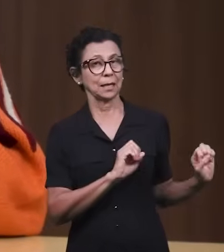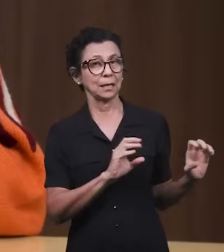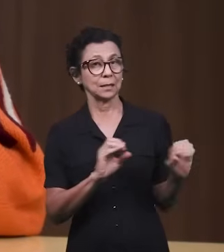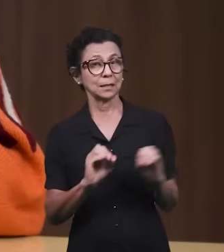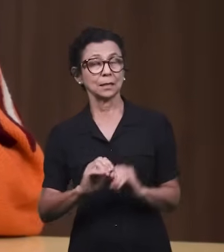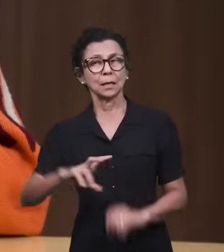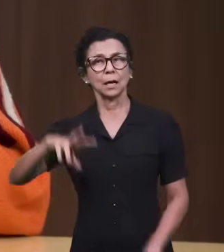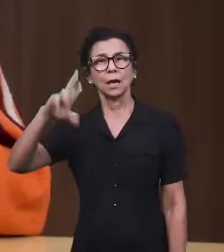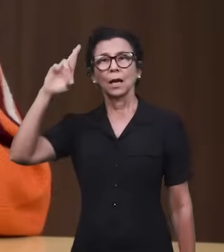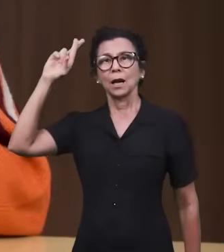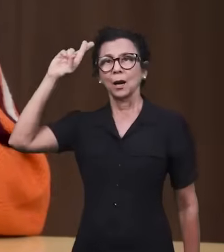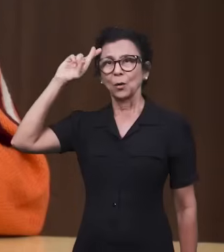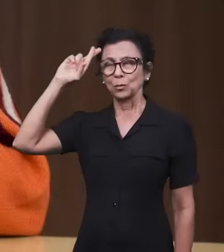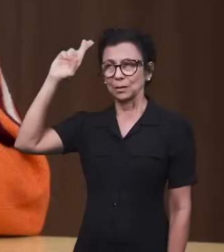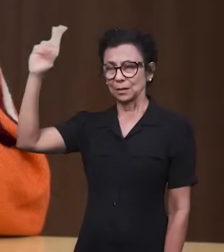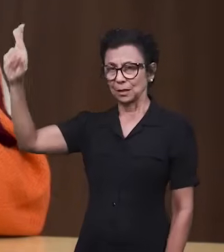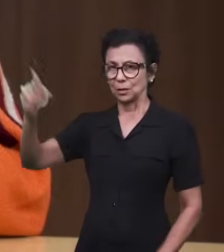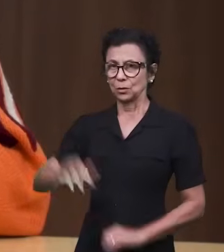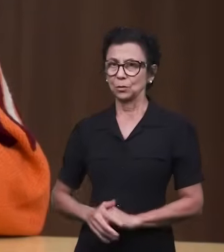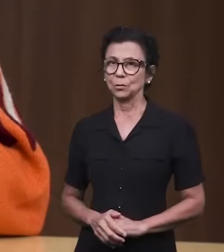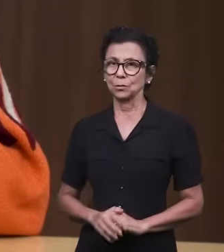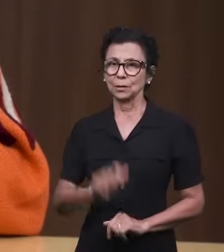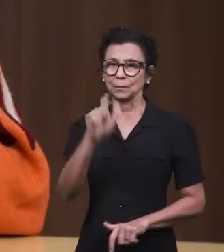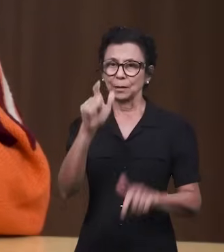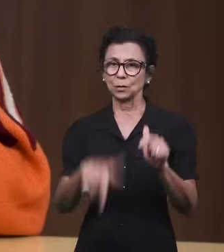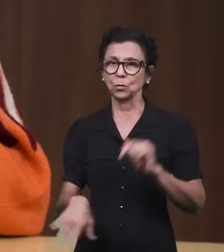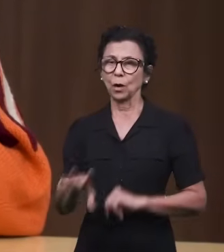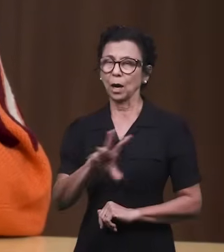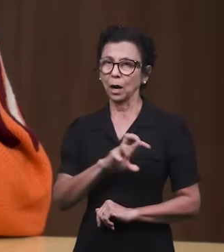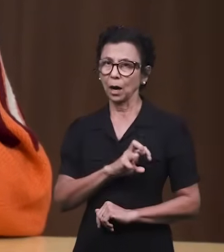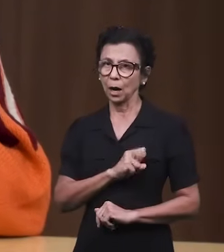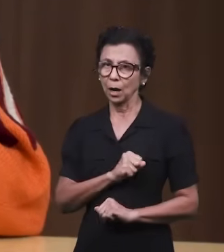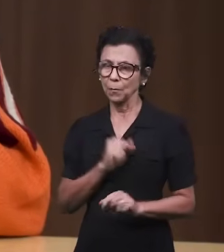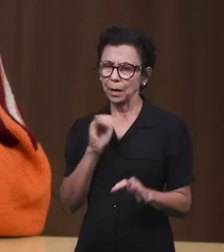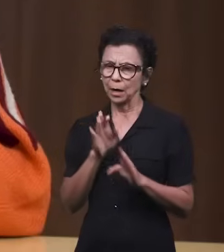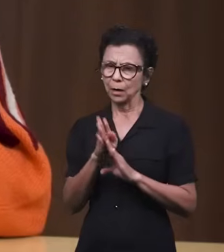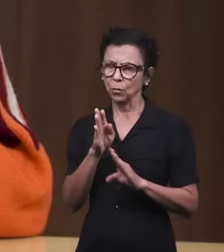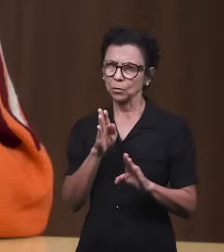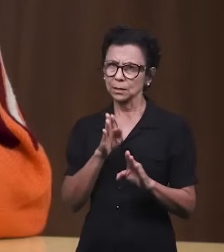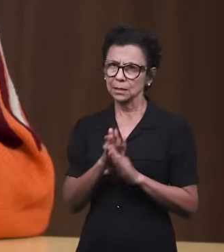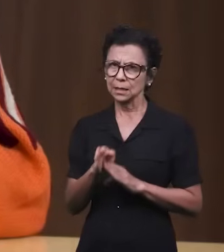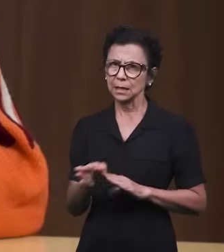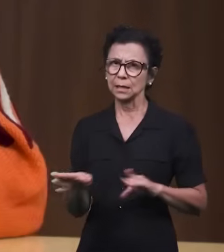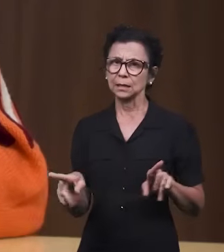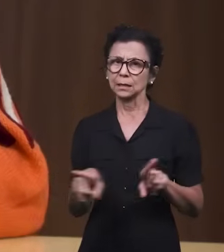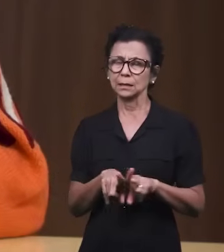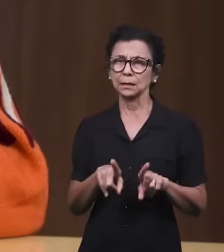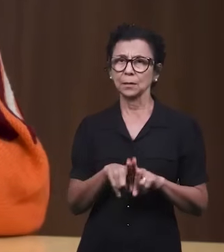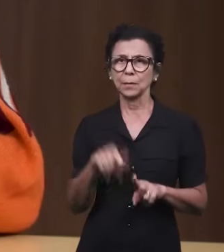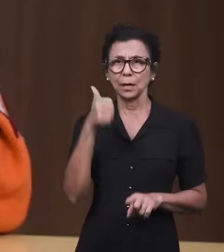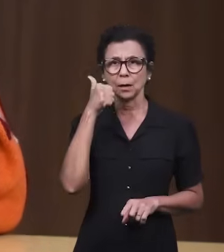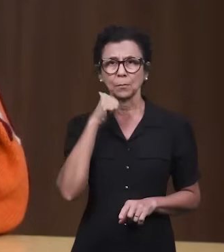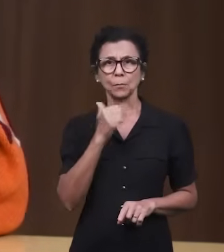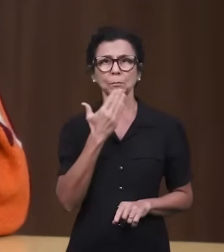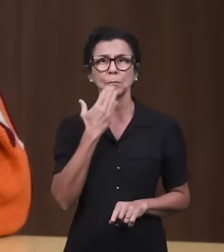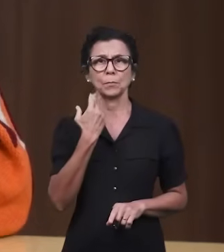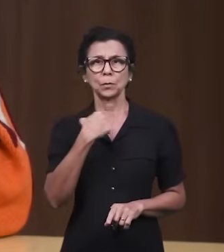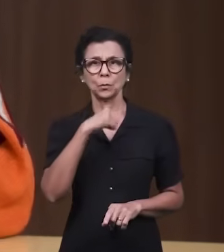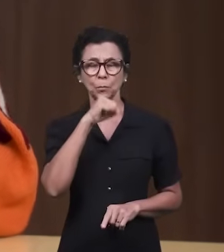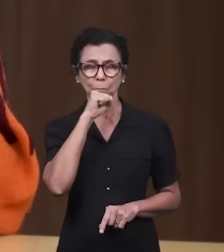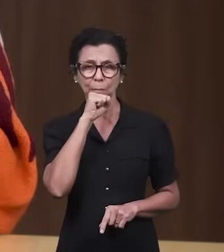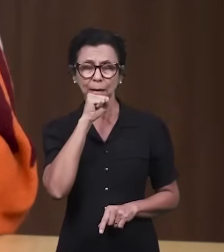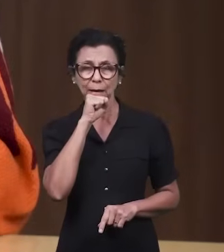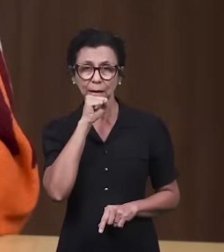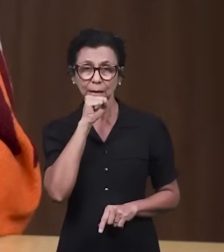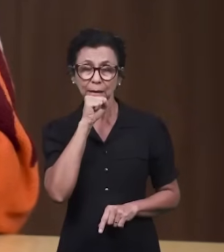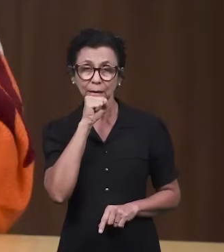Senhor repreende aquele a quem ama, assim como o pai ao filho a quem quer bem. Educar com amor e limites